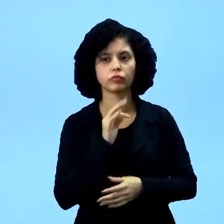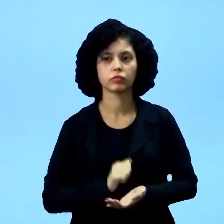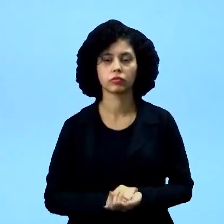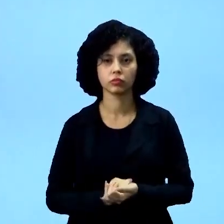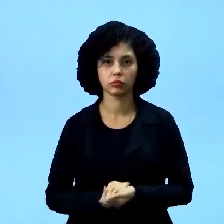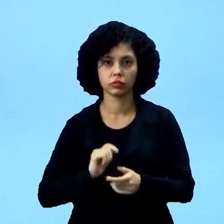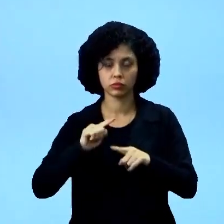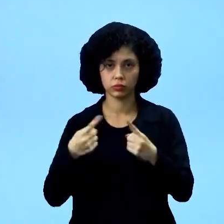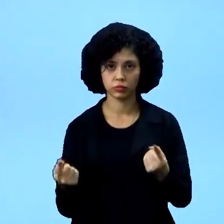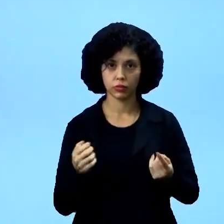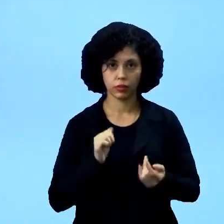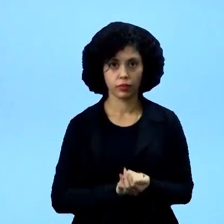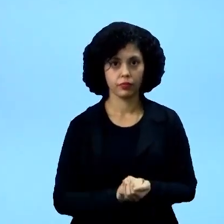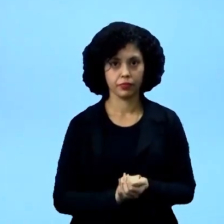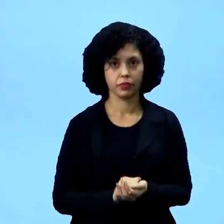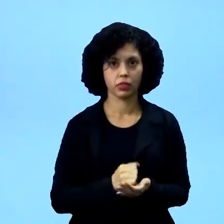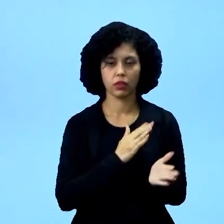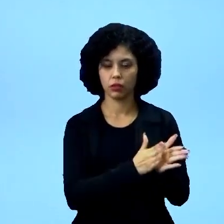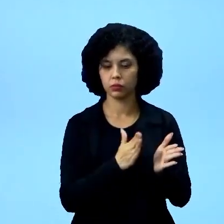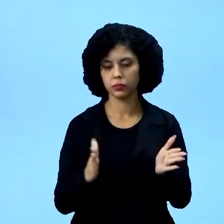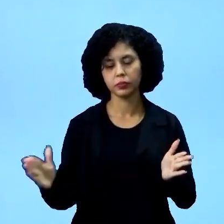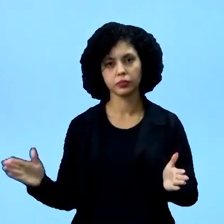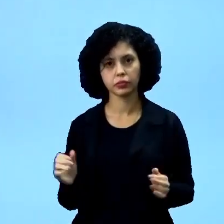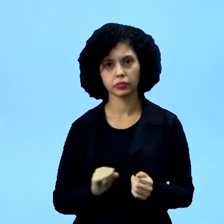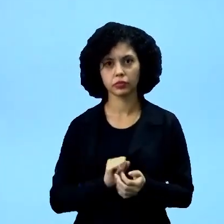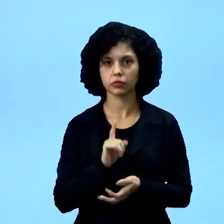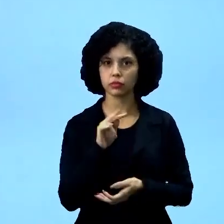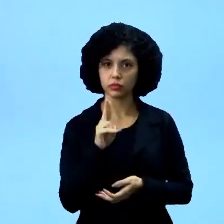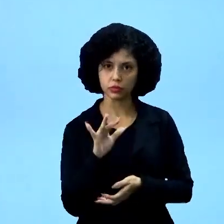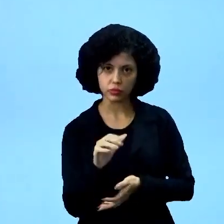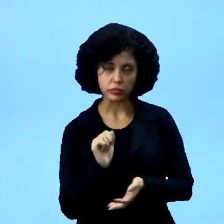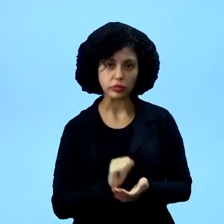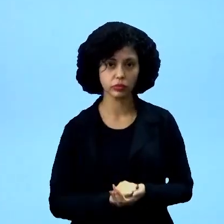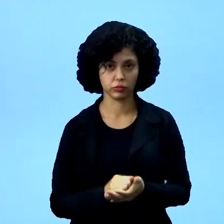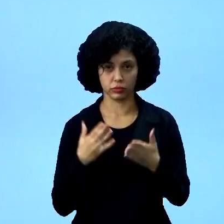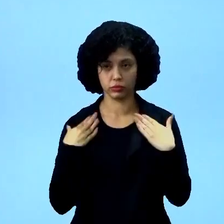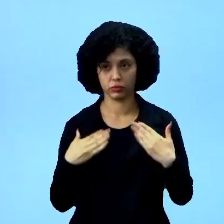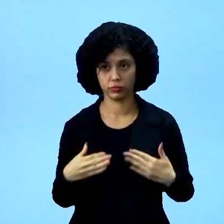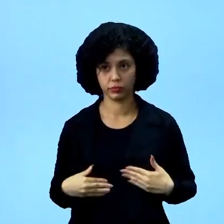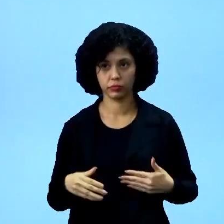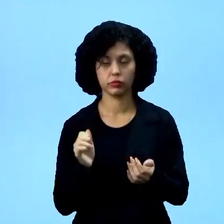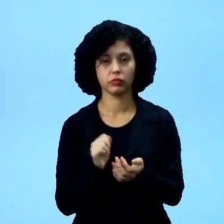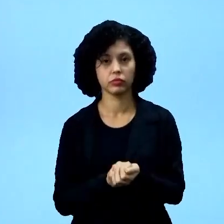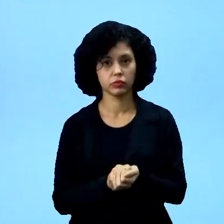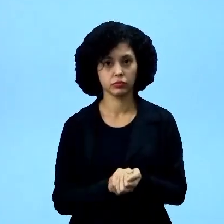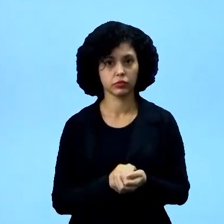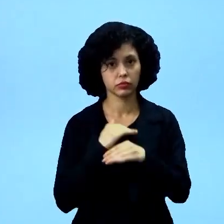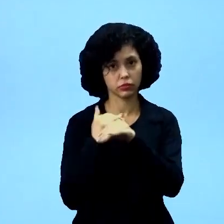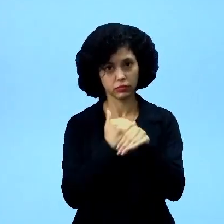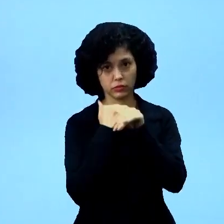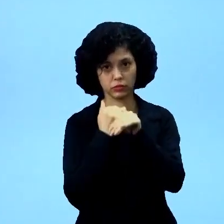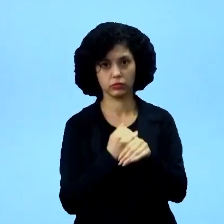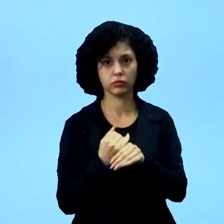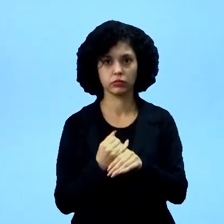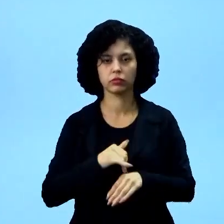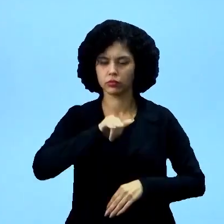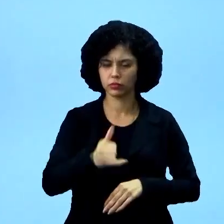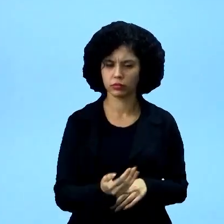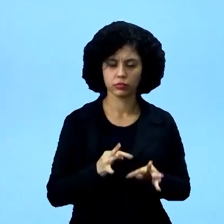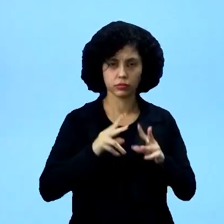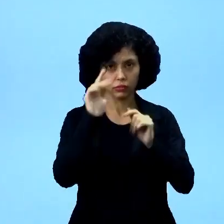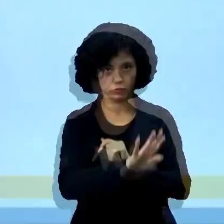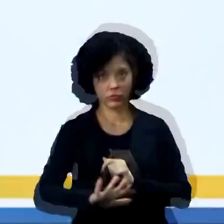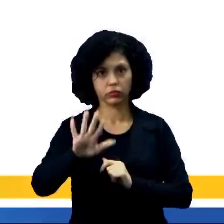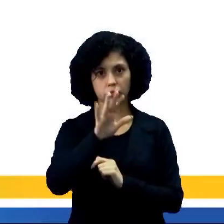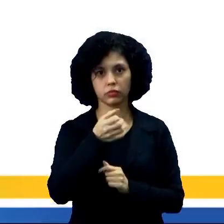na conduta, no aprendizado, na dinâmica, na incorporação dos elementos e dos movimentos, eles são iguais e oportunizados a